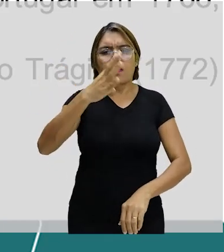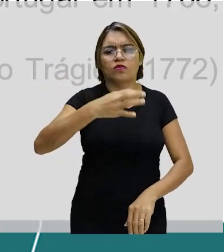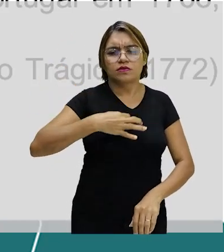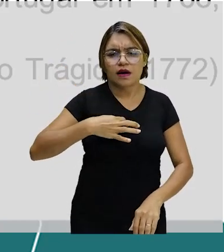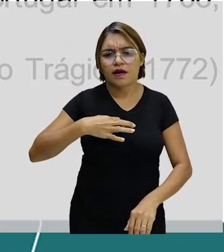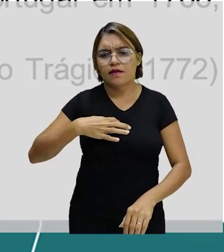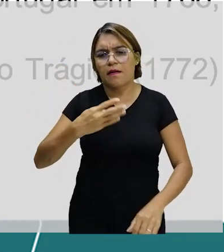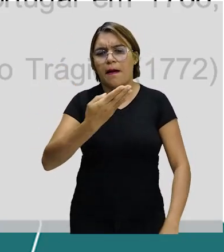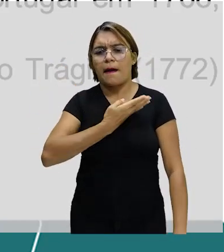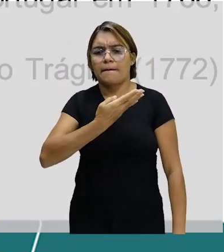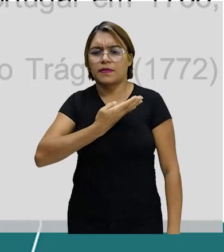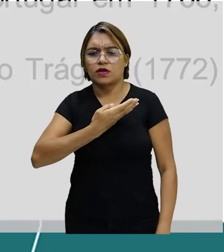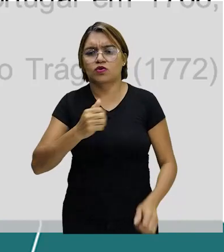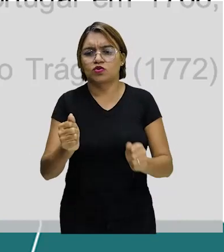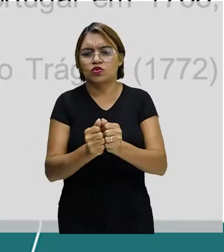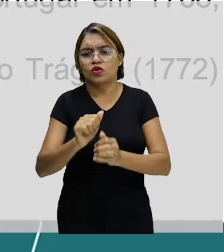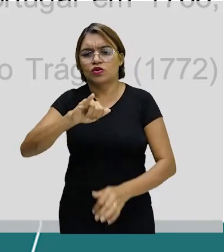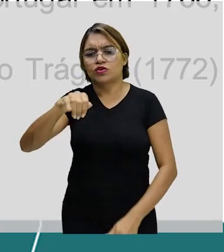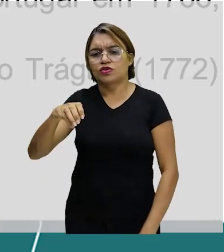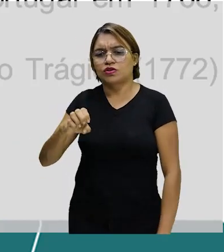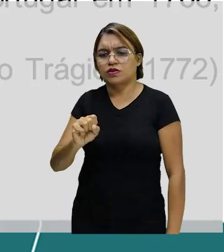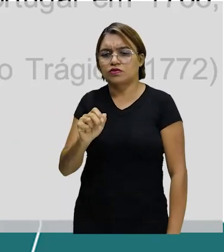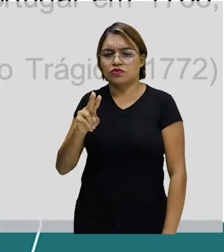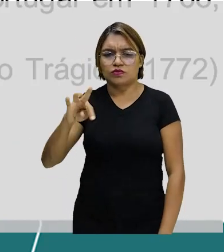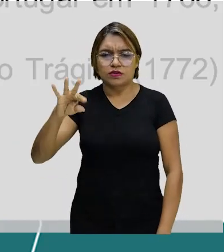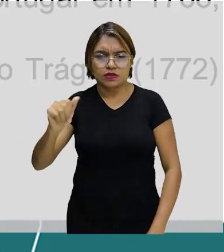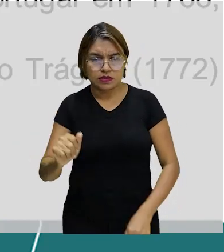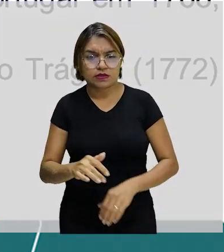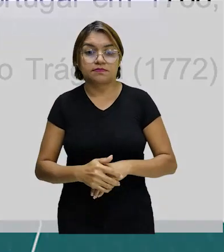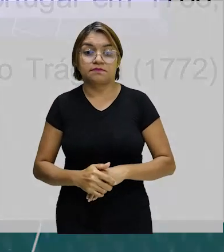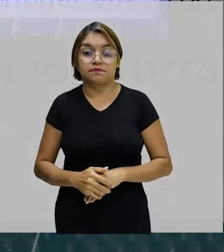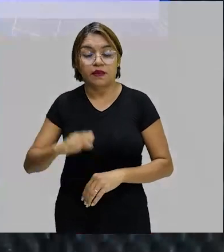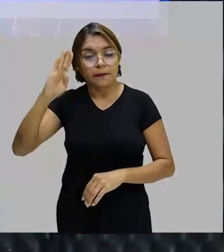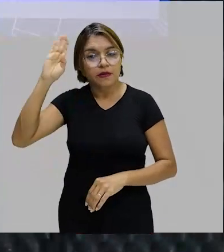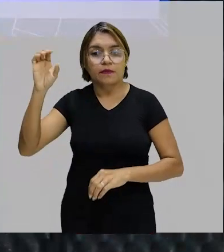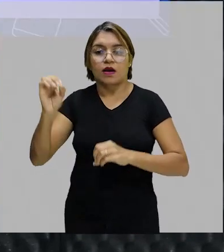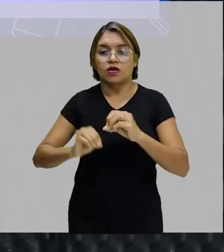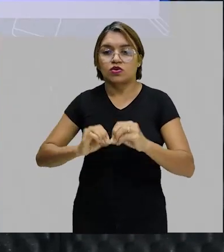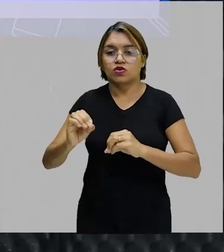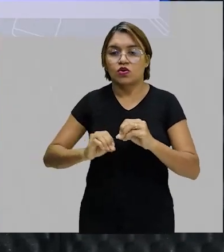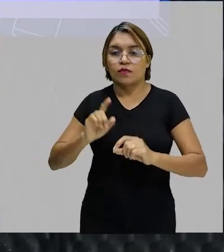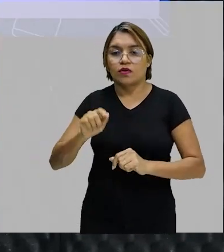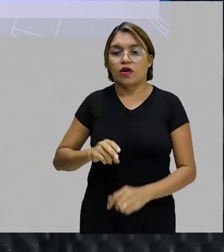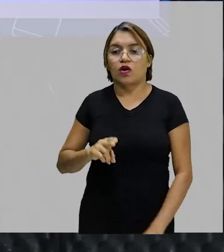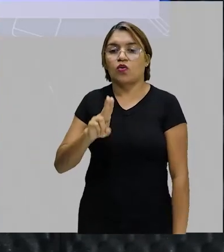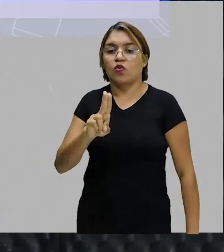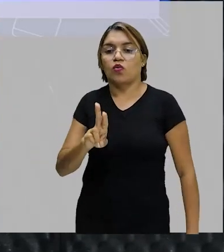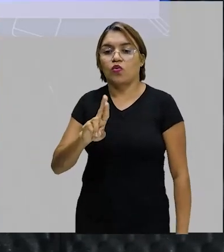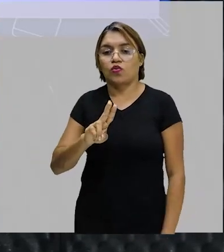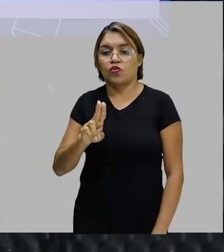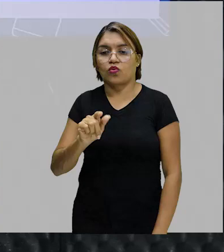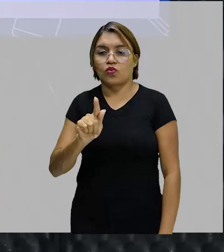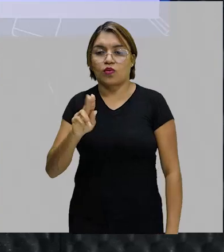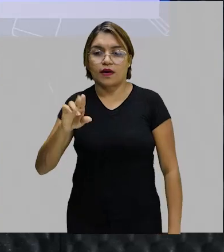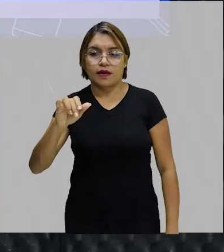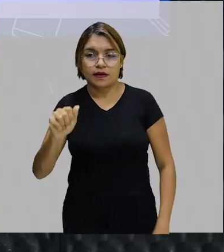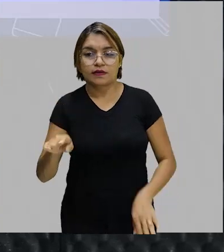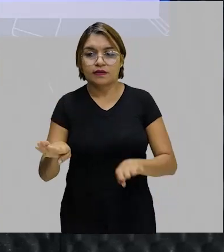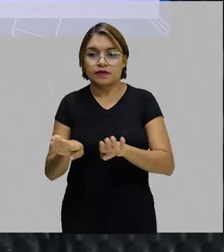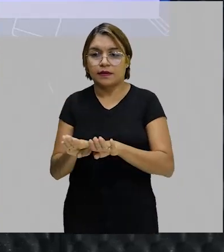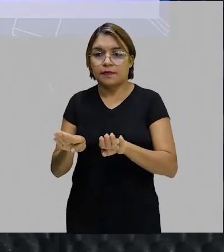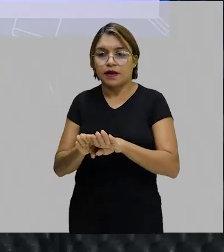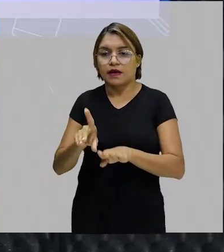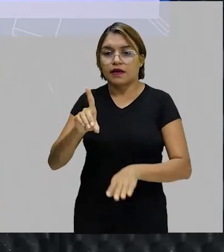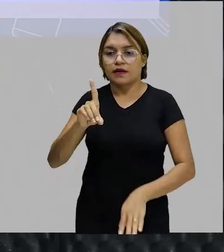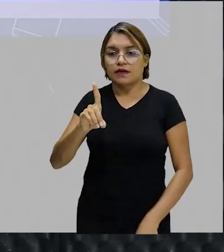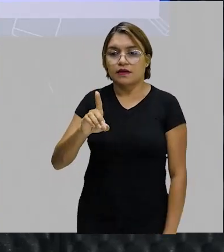jesuítas. Suas principais obras são O Uruguai e A Declamação Trágica. Então, Basílio da Gama, ele é muito lembrado por essa obra, O